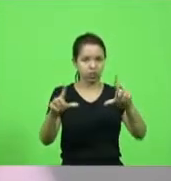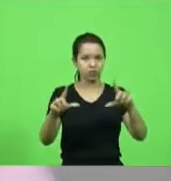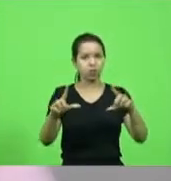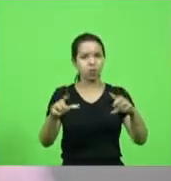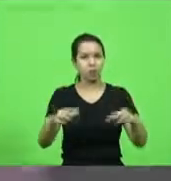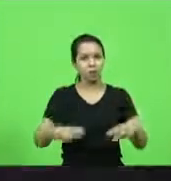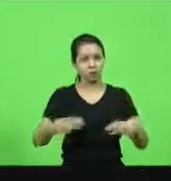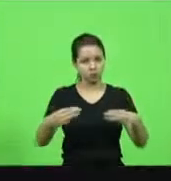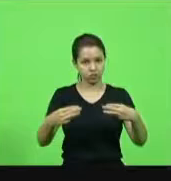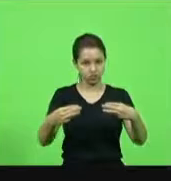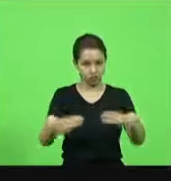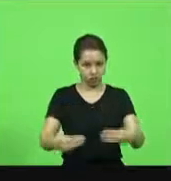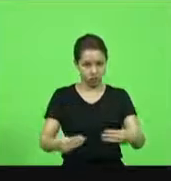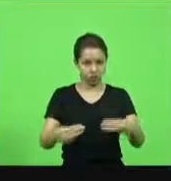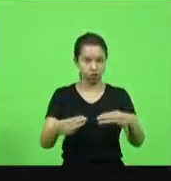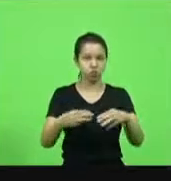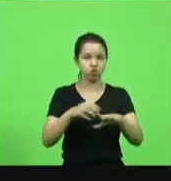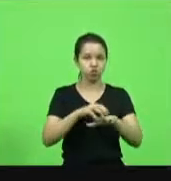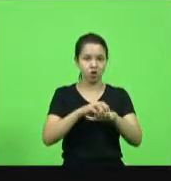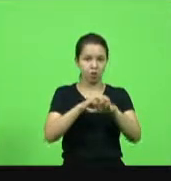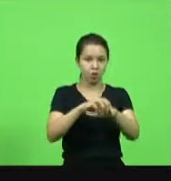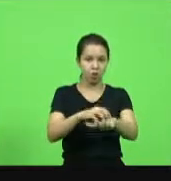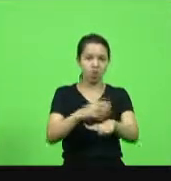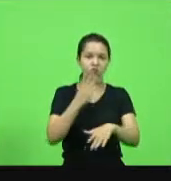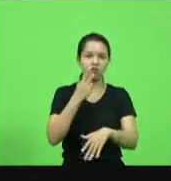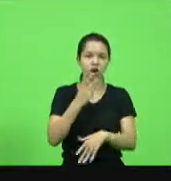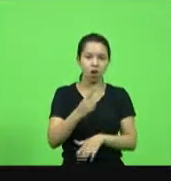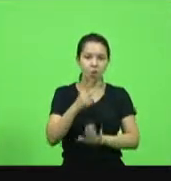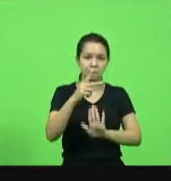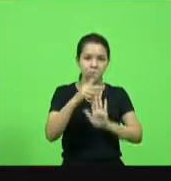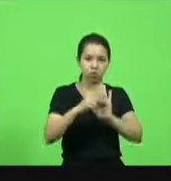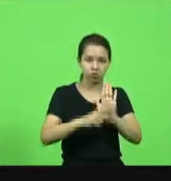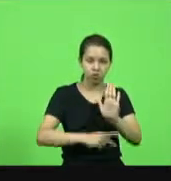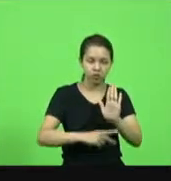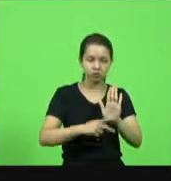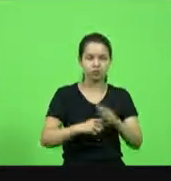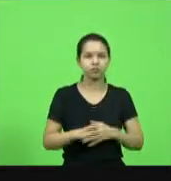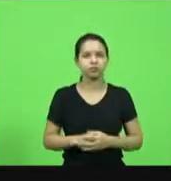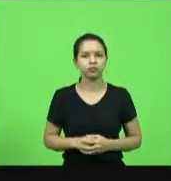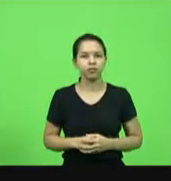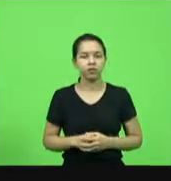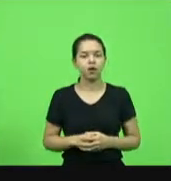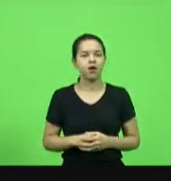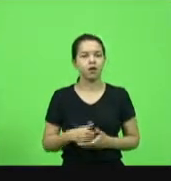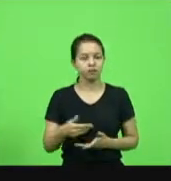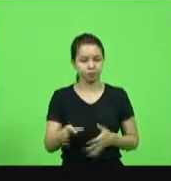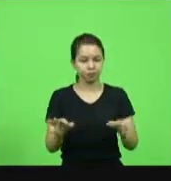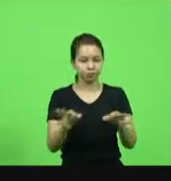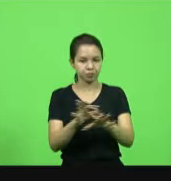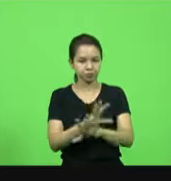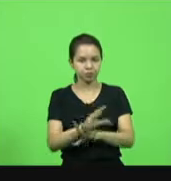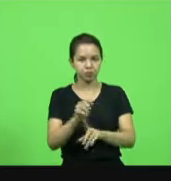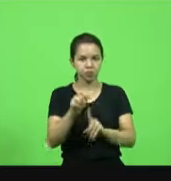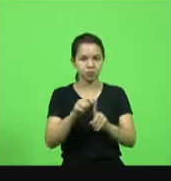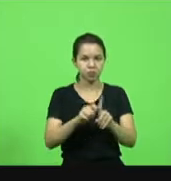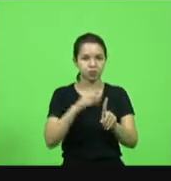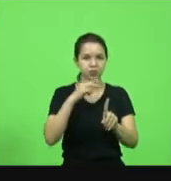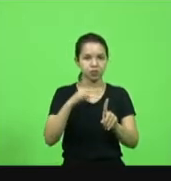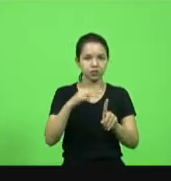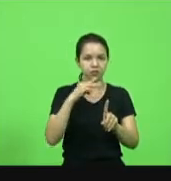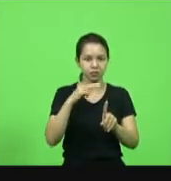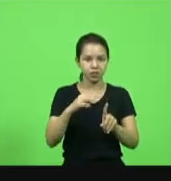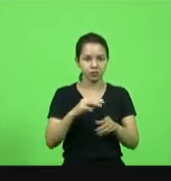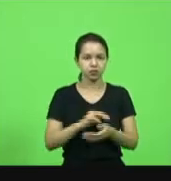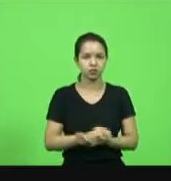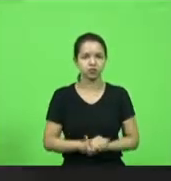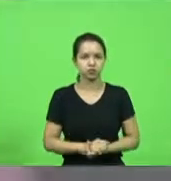dizendo que o projeto deve estar concluído no mês de março. Como é que